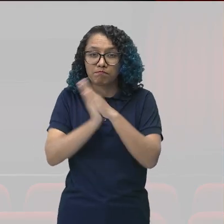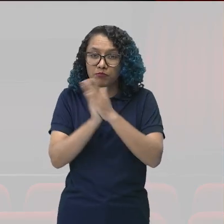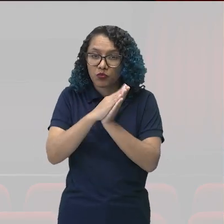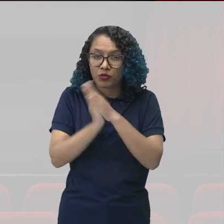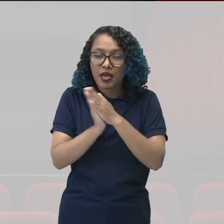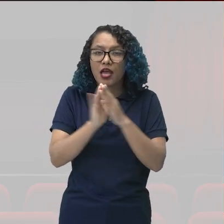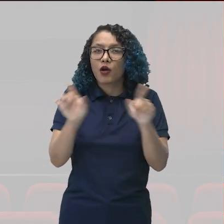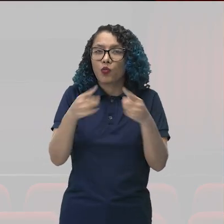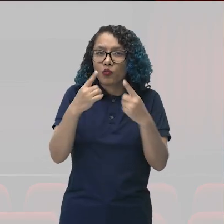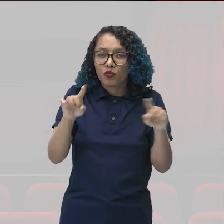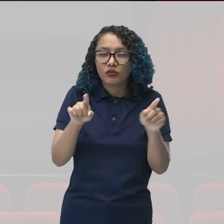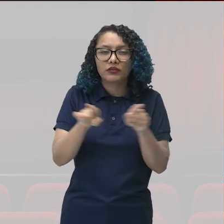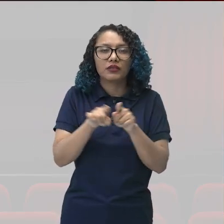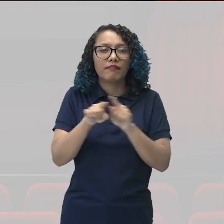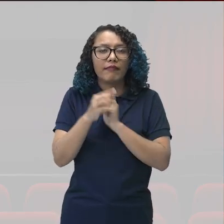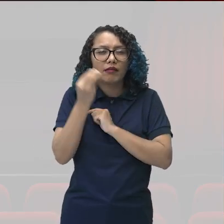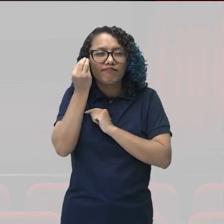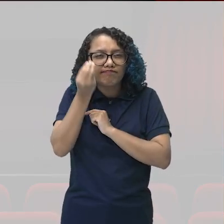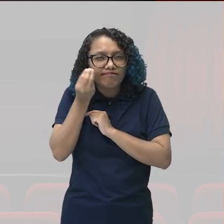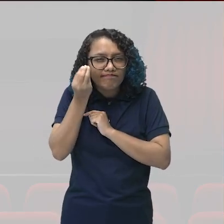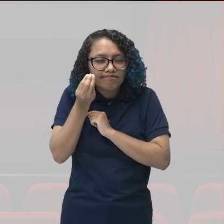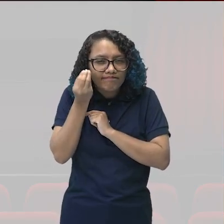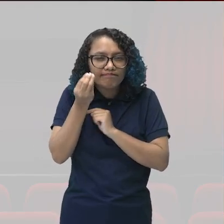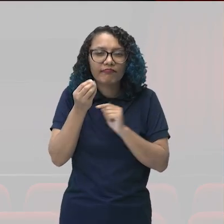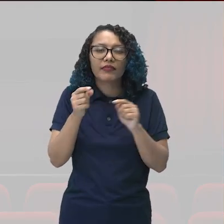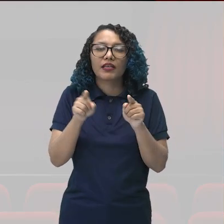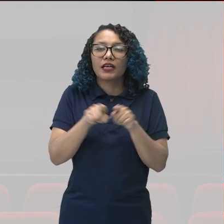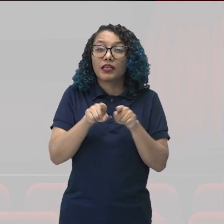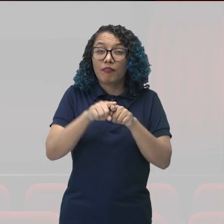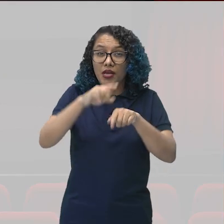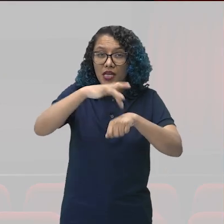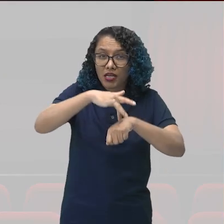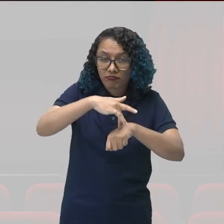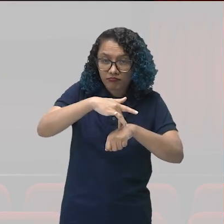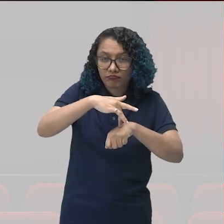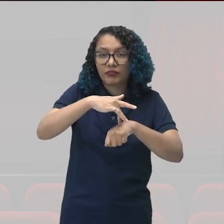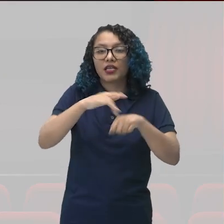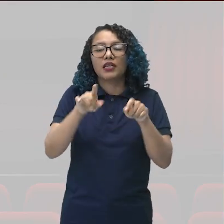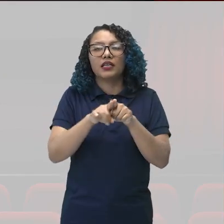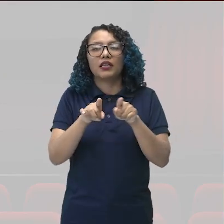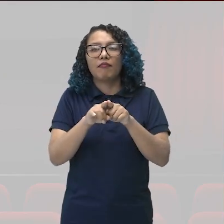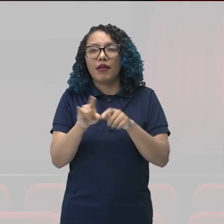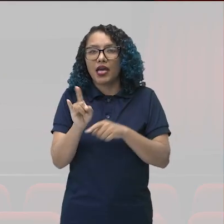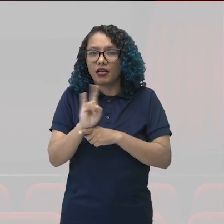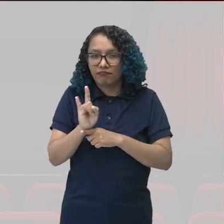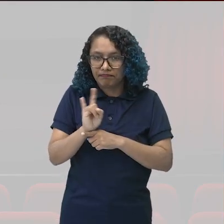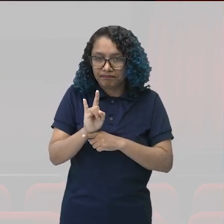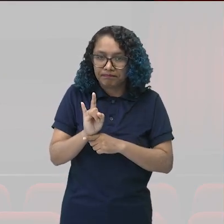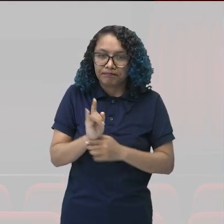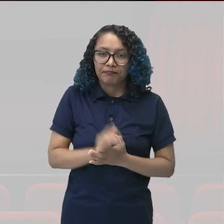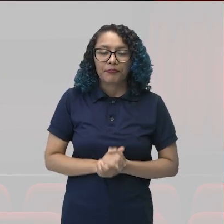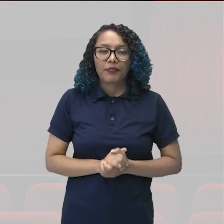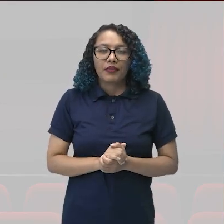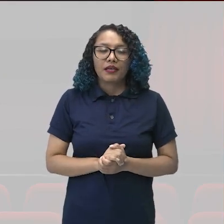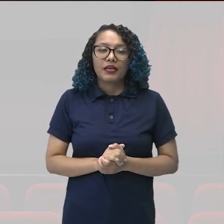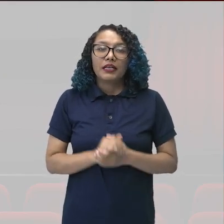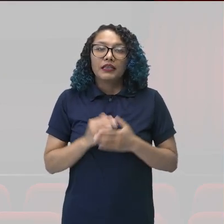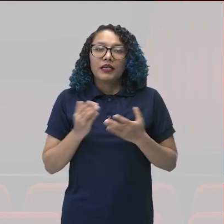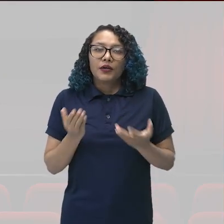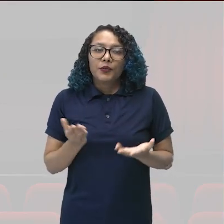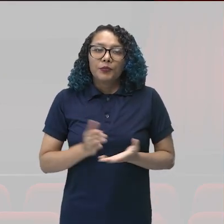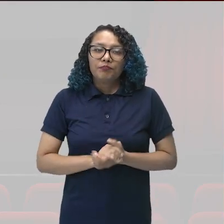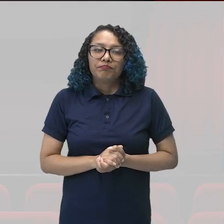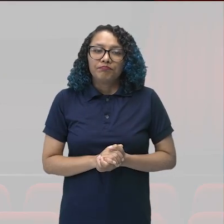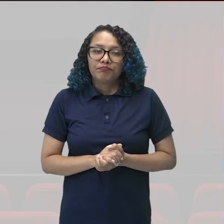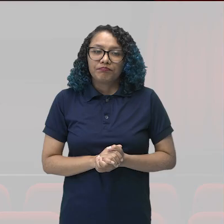teatro musical, o teatro experimental, o teatro do absurdo e o teatro documentário. Então, no decorrer